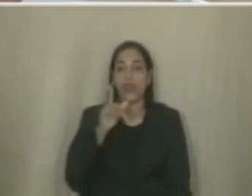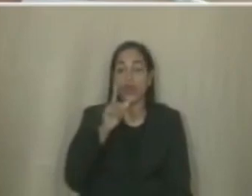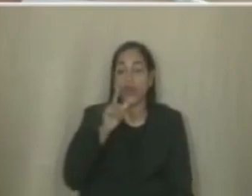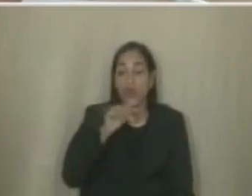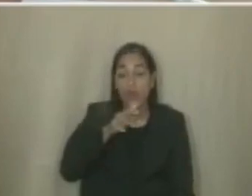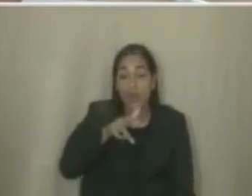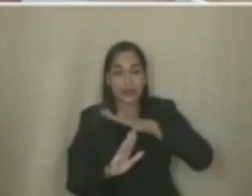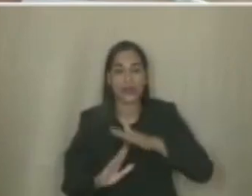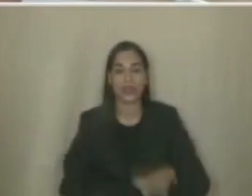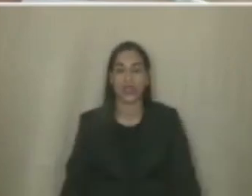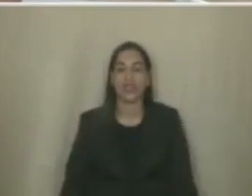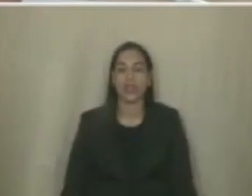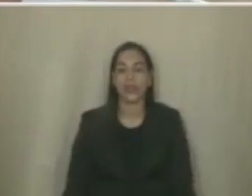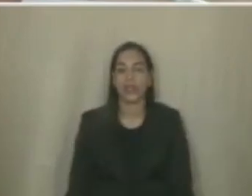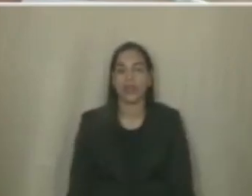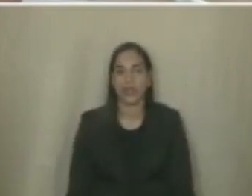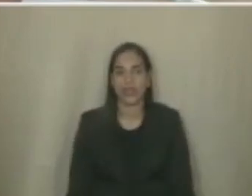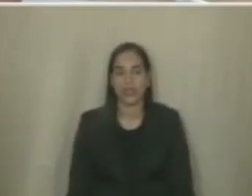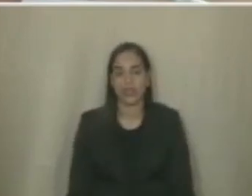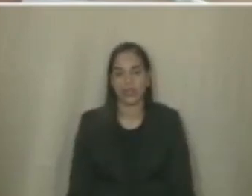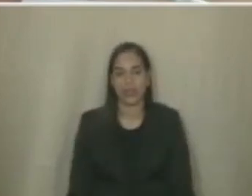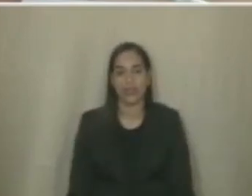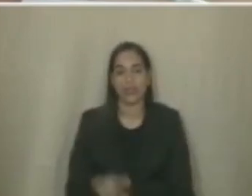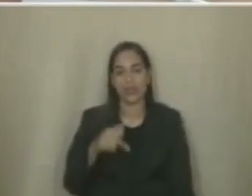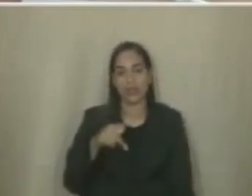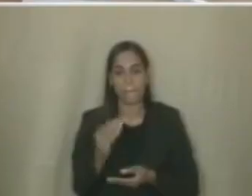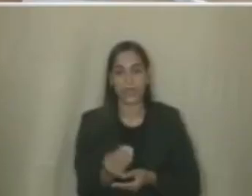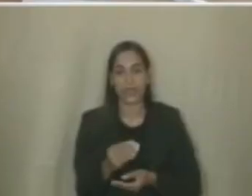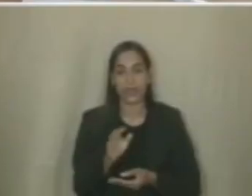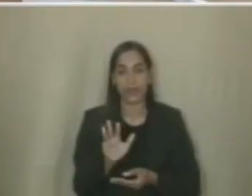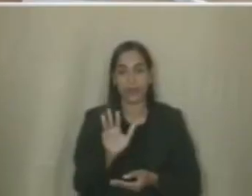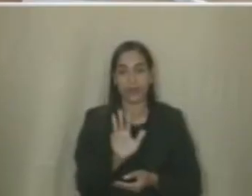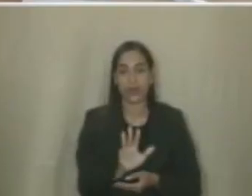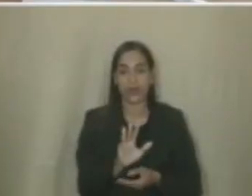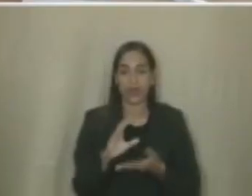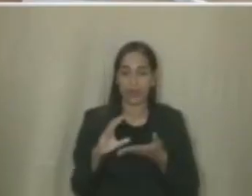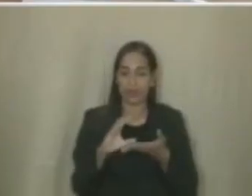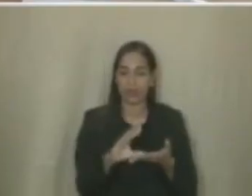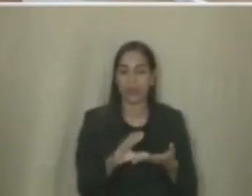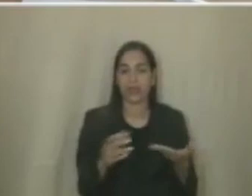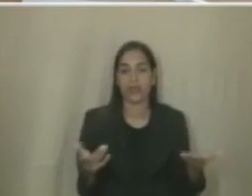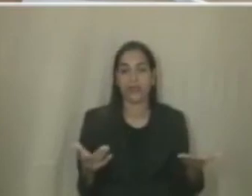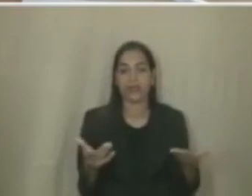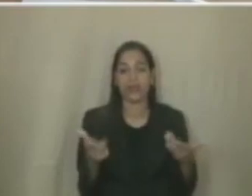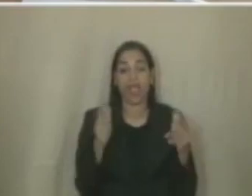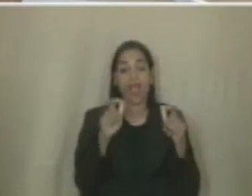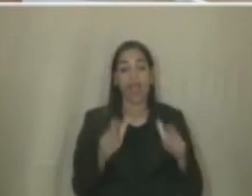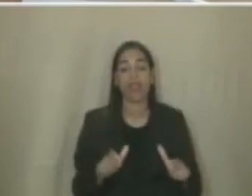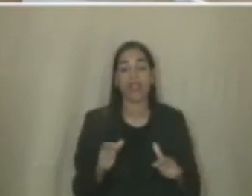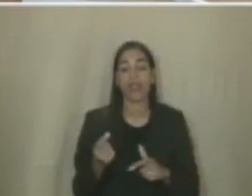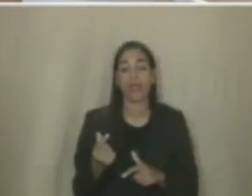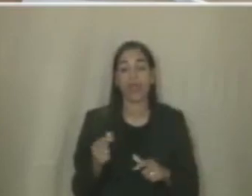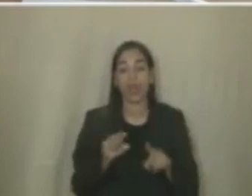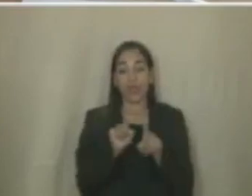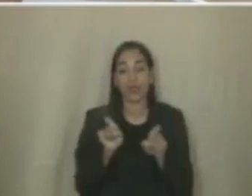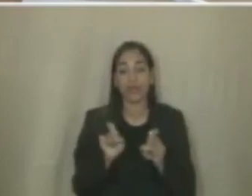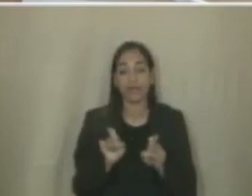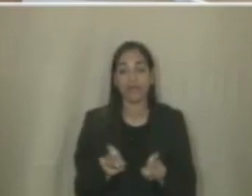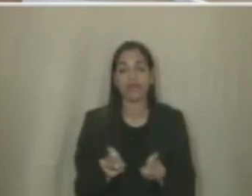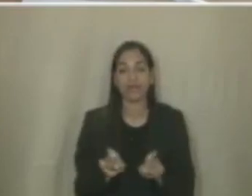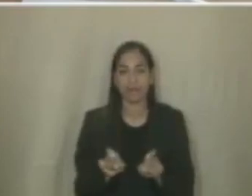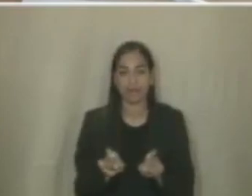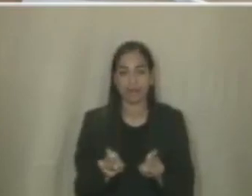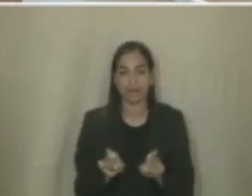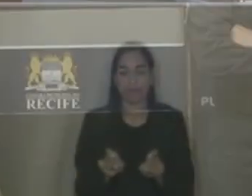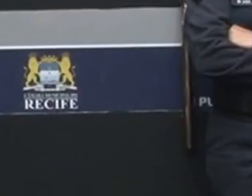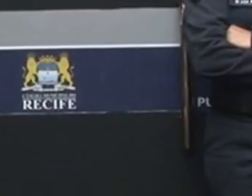tá no limite e o pror que foi prometido e cadê tá onde onde